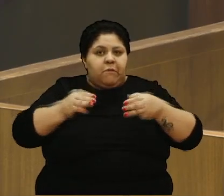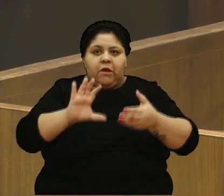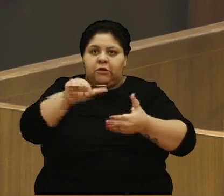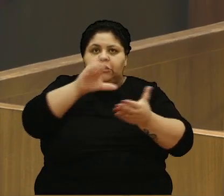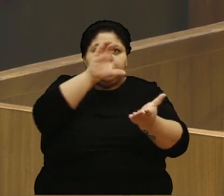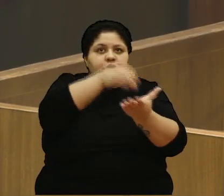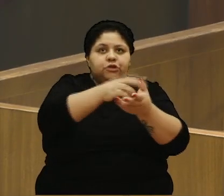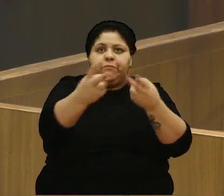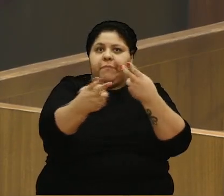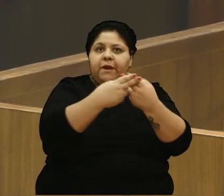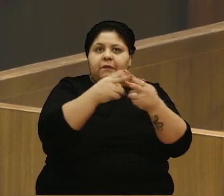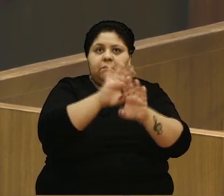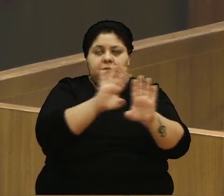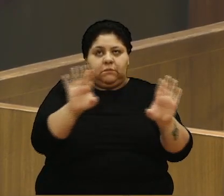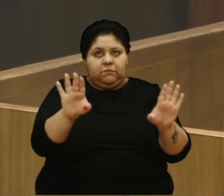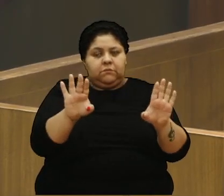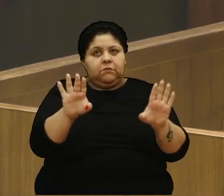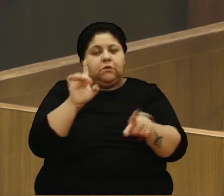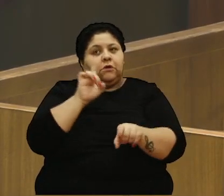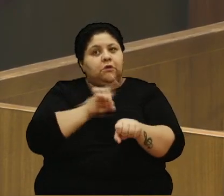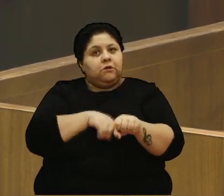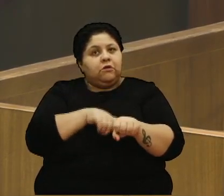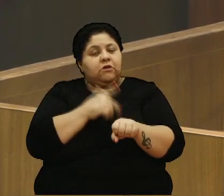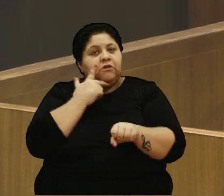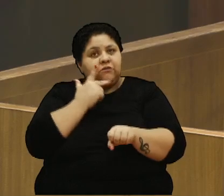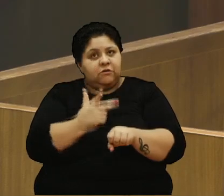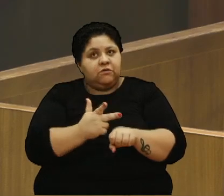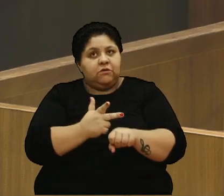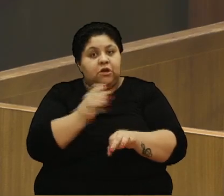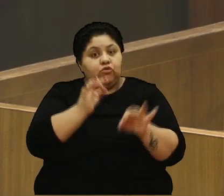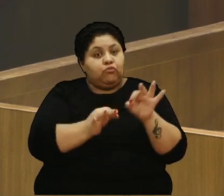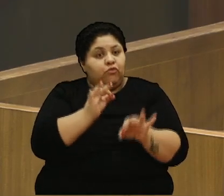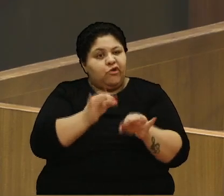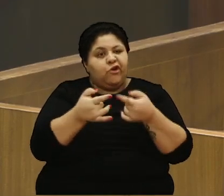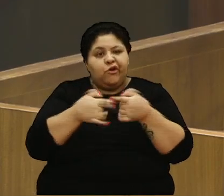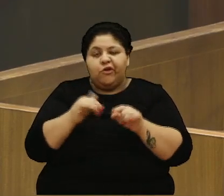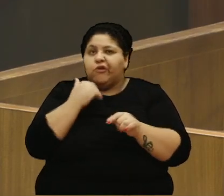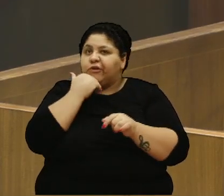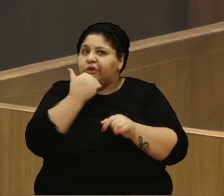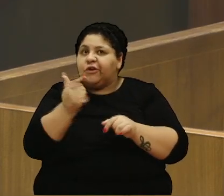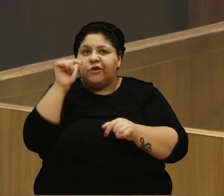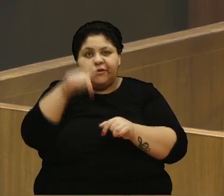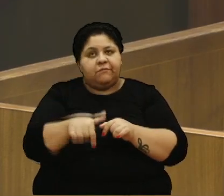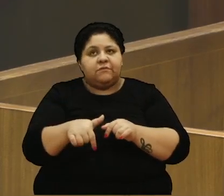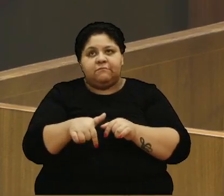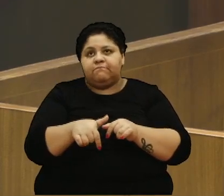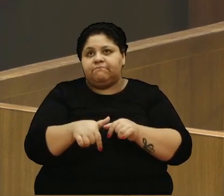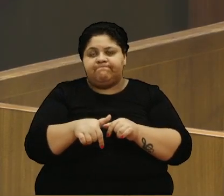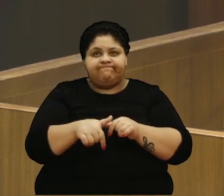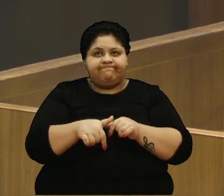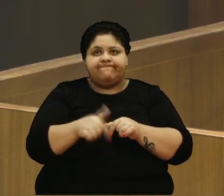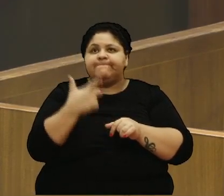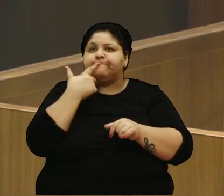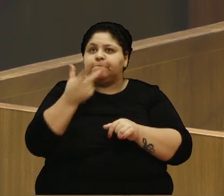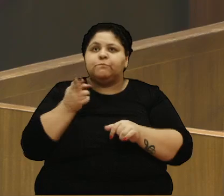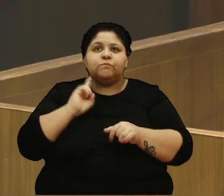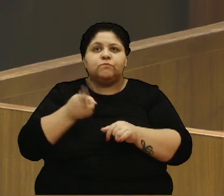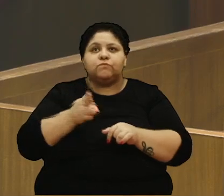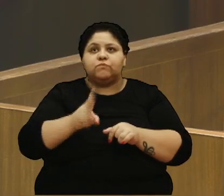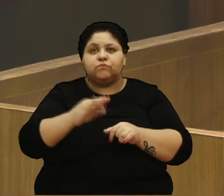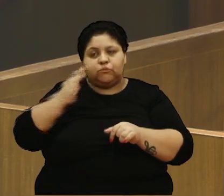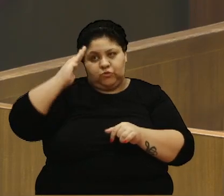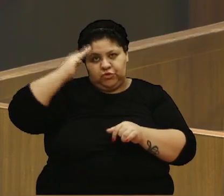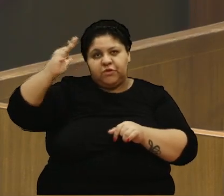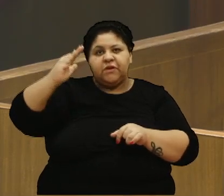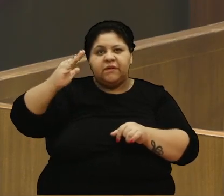prendam quem tem que prender. Né, a hora de se manifestar é no judiciário, mas não adianta a gente vir aqui também e, né, falar sempre só dos militares